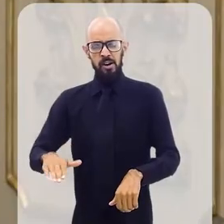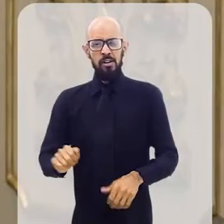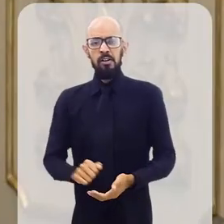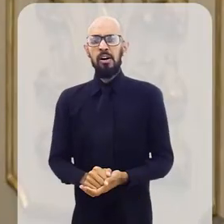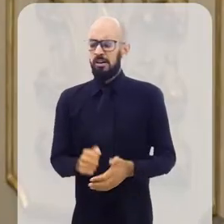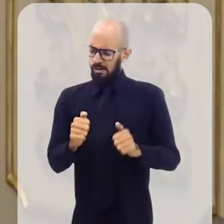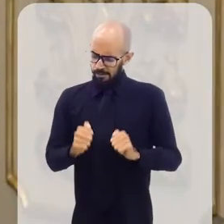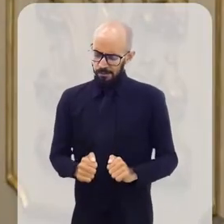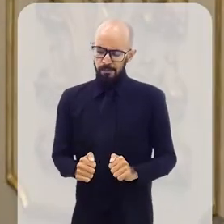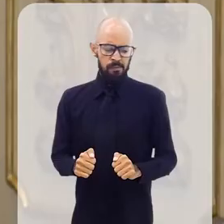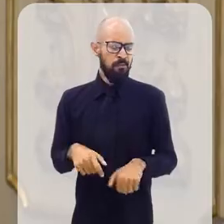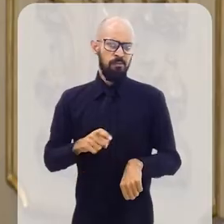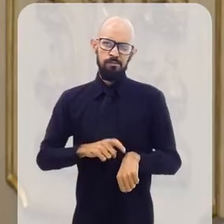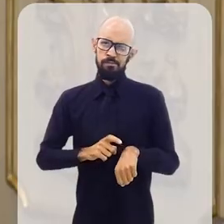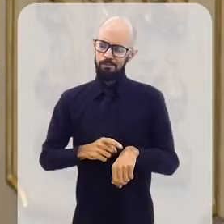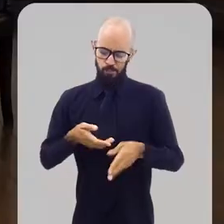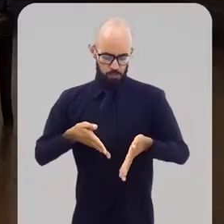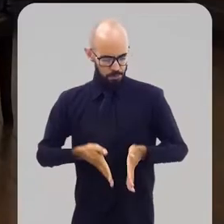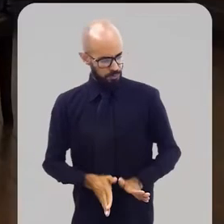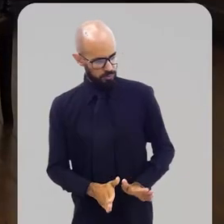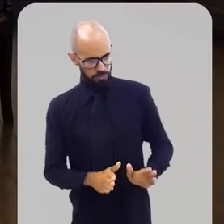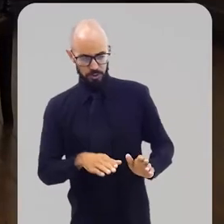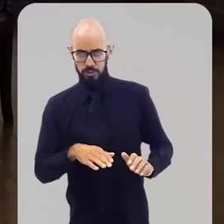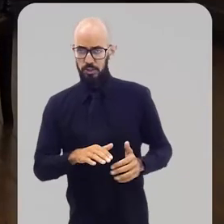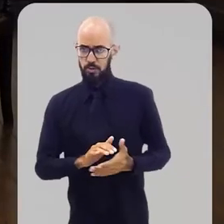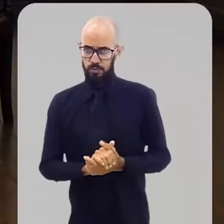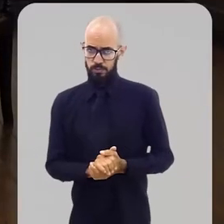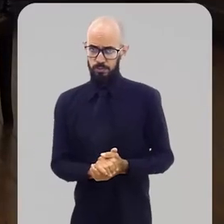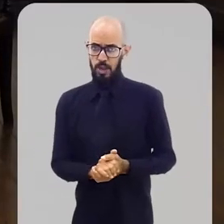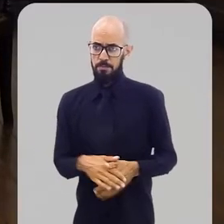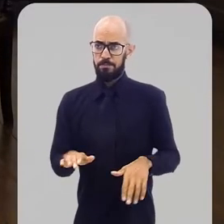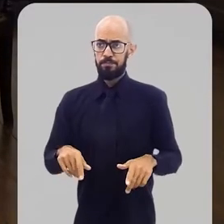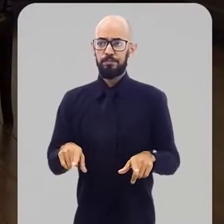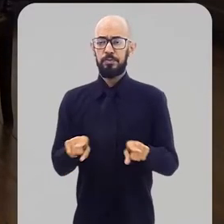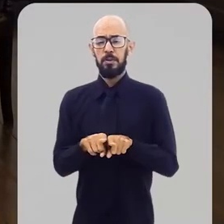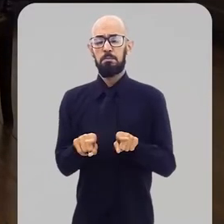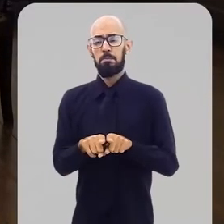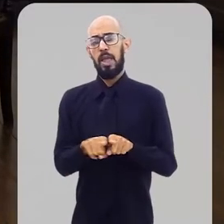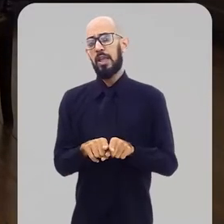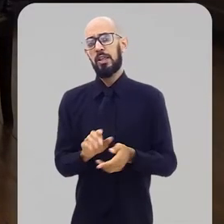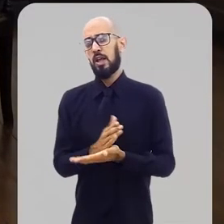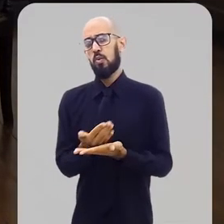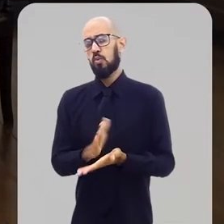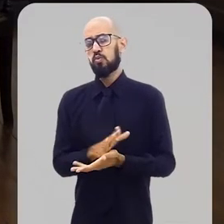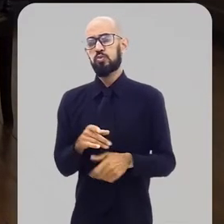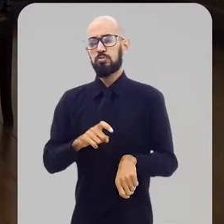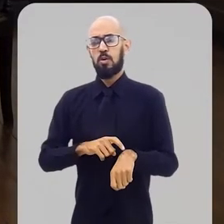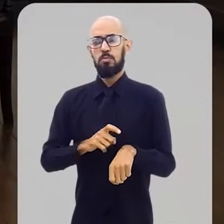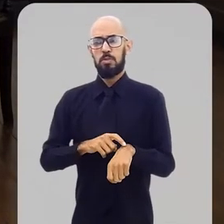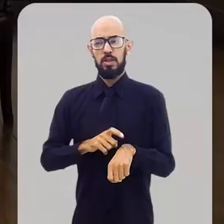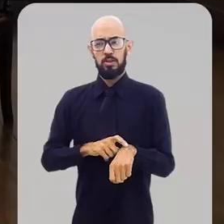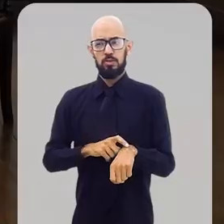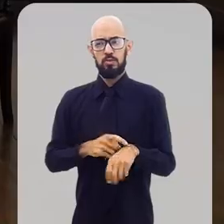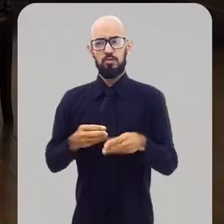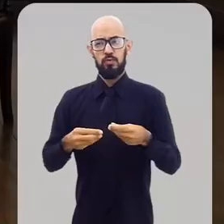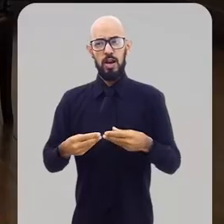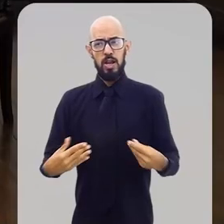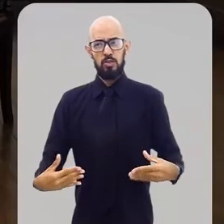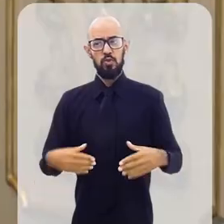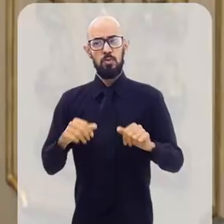eu aposto batizado assim que nascer certa a e inclusive em alguns momentos delicados